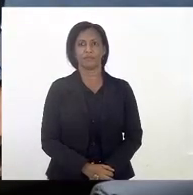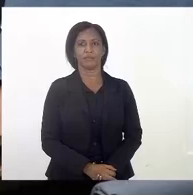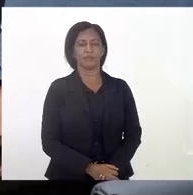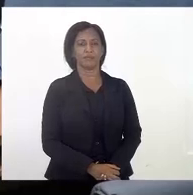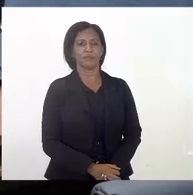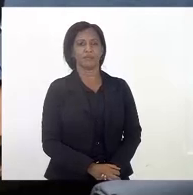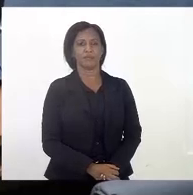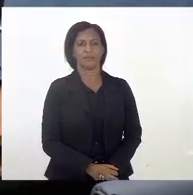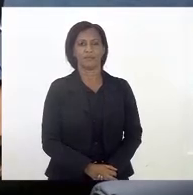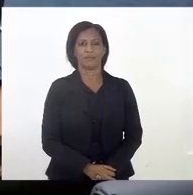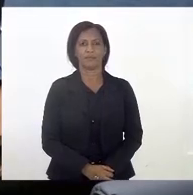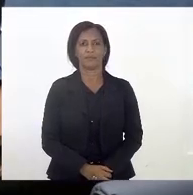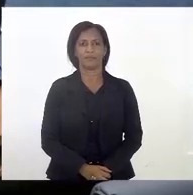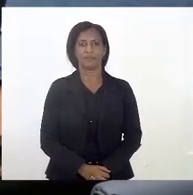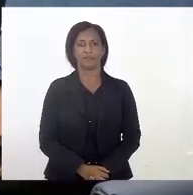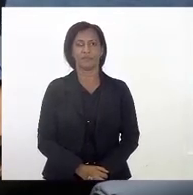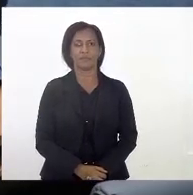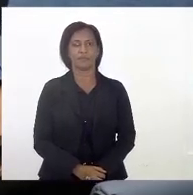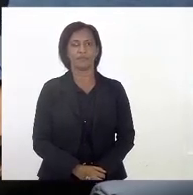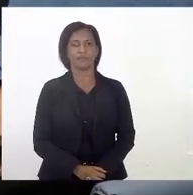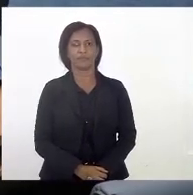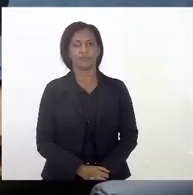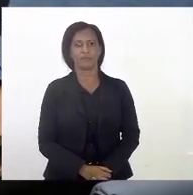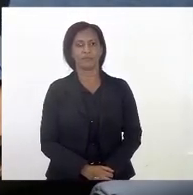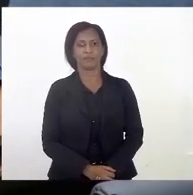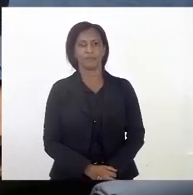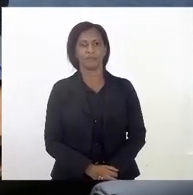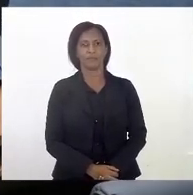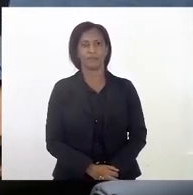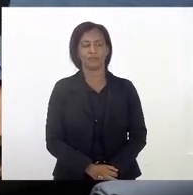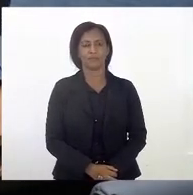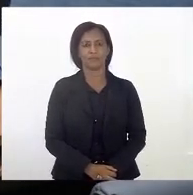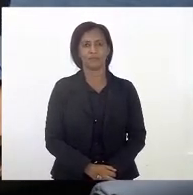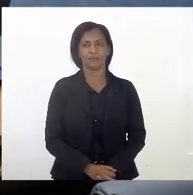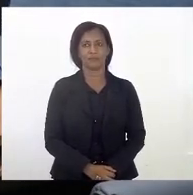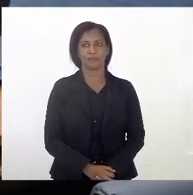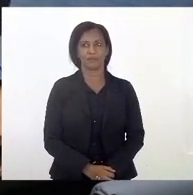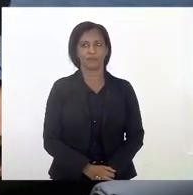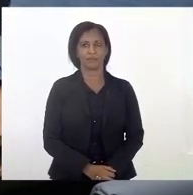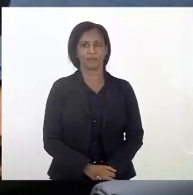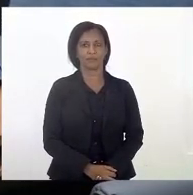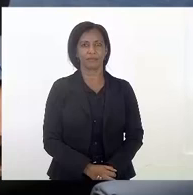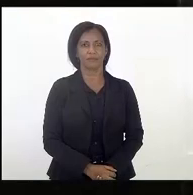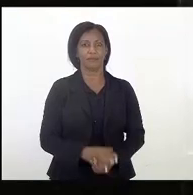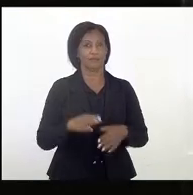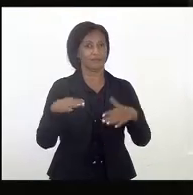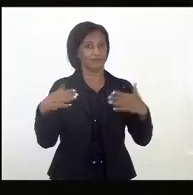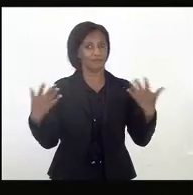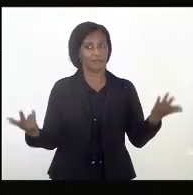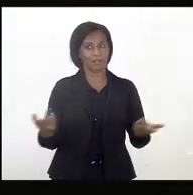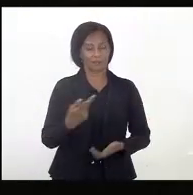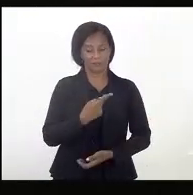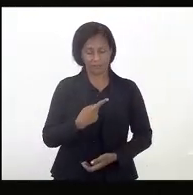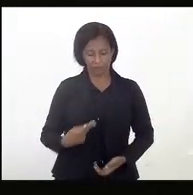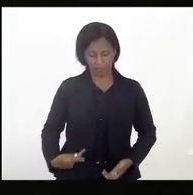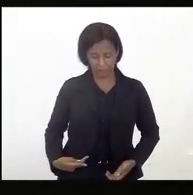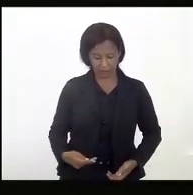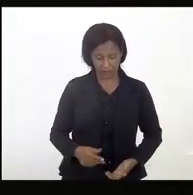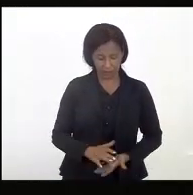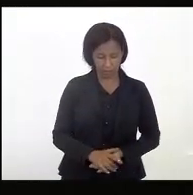E aí E aí o senhor presidente